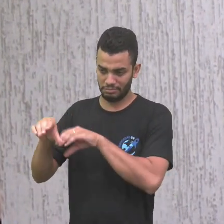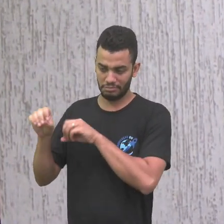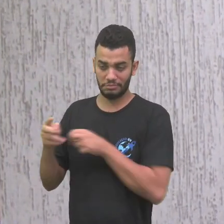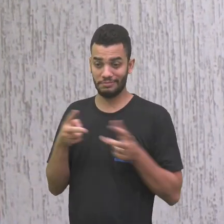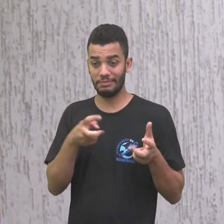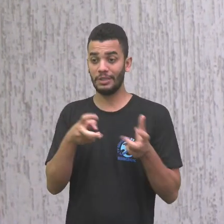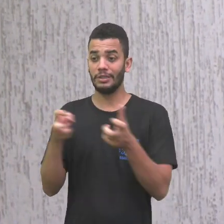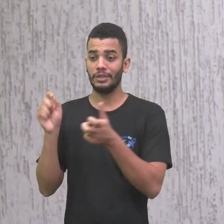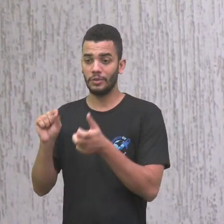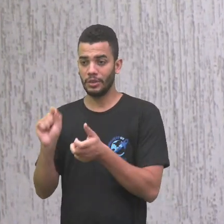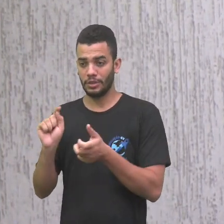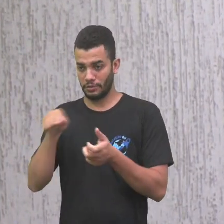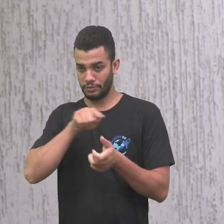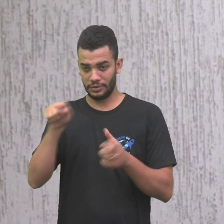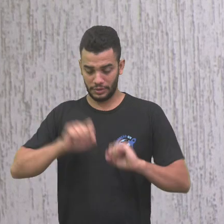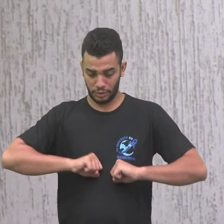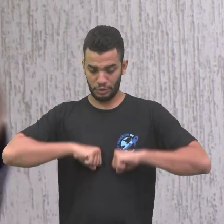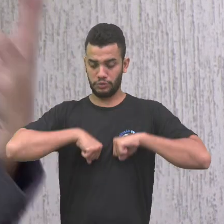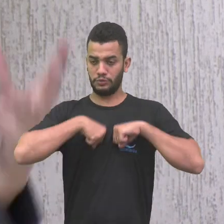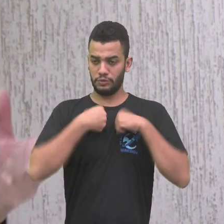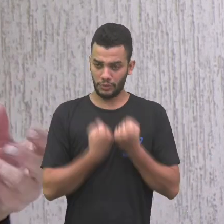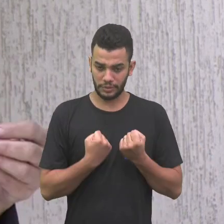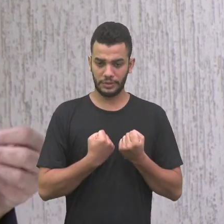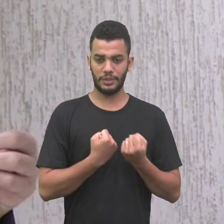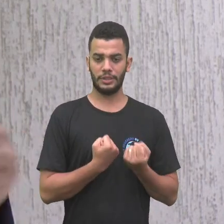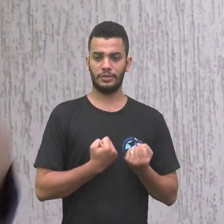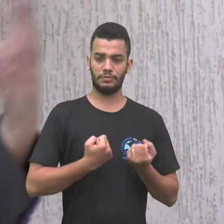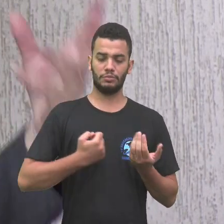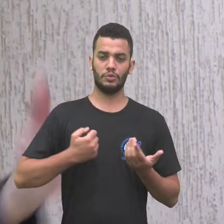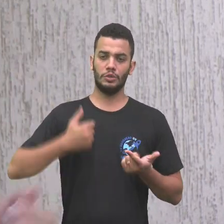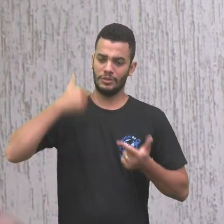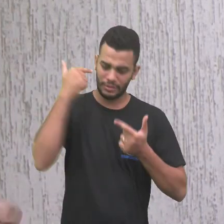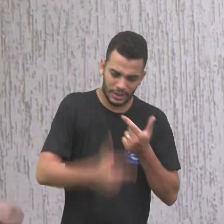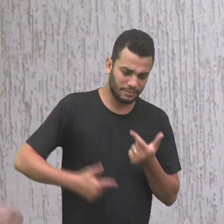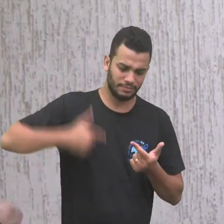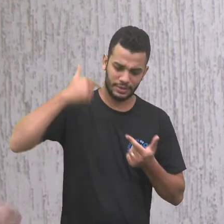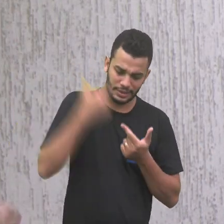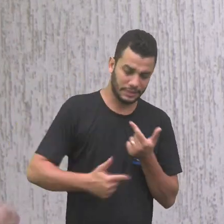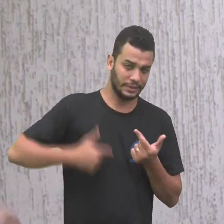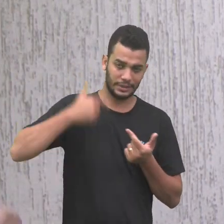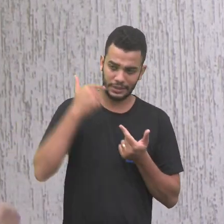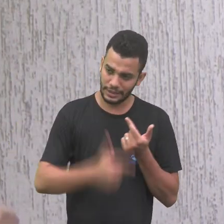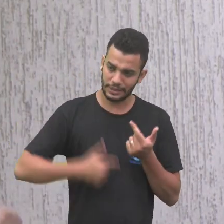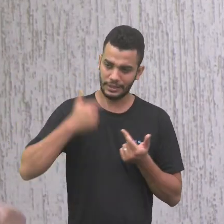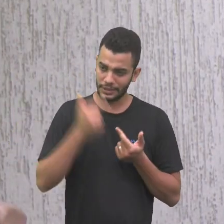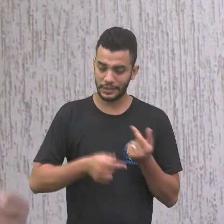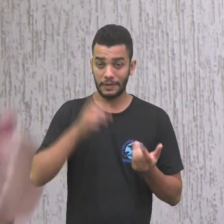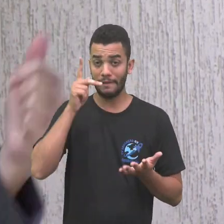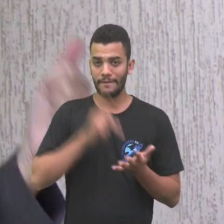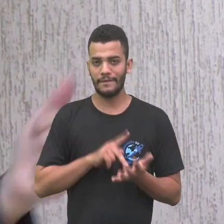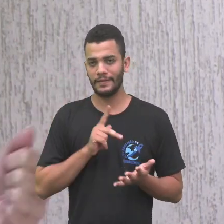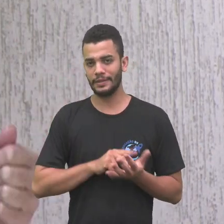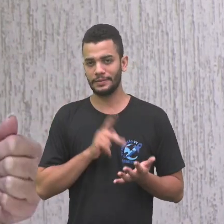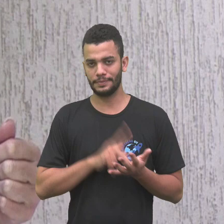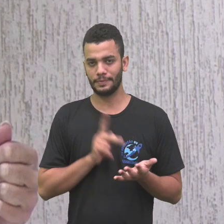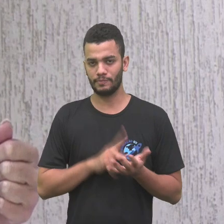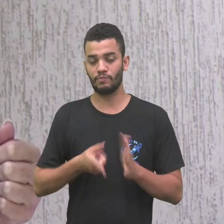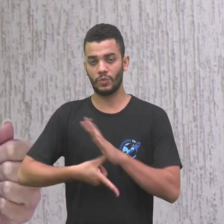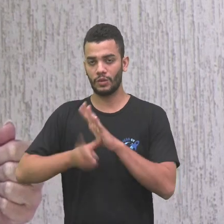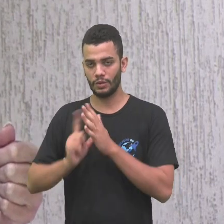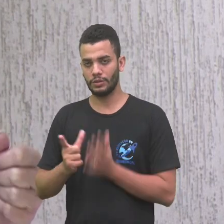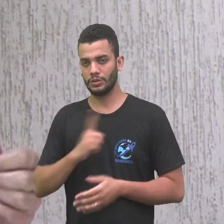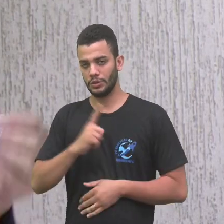aqui é um trabalho que é exemplo para todos os outros municípios que a gente atende, né? O MEC divulgou esses tempos